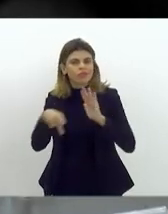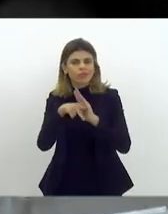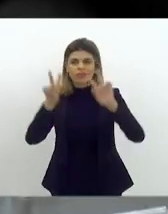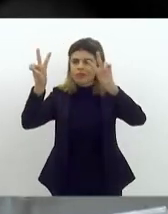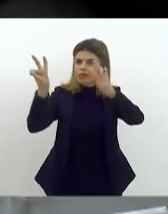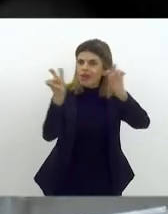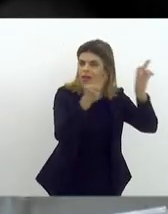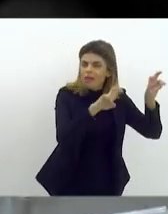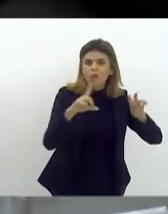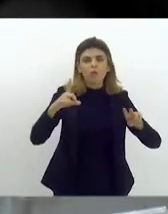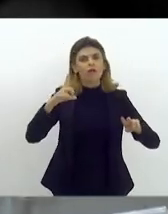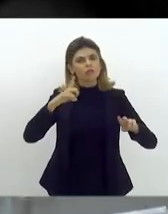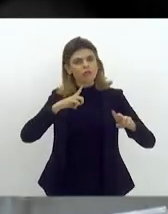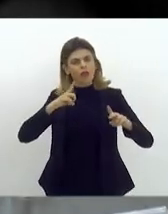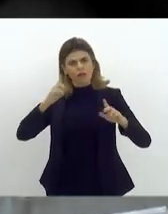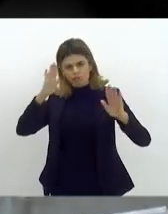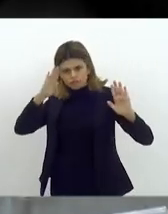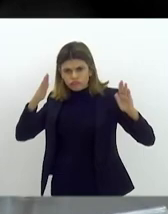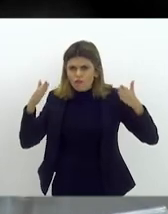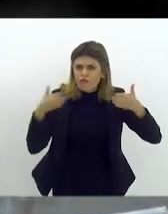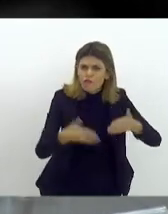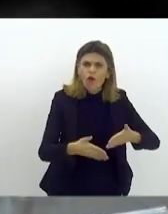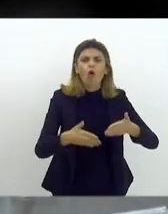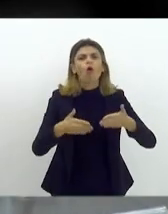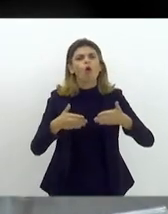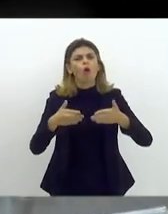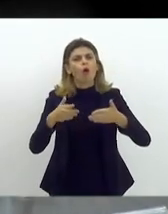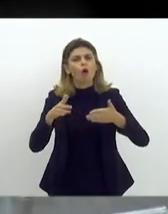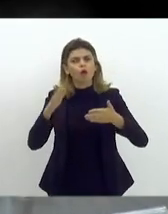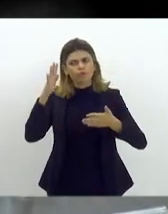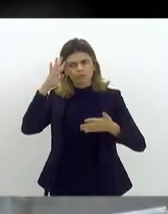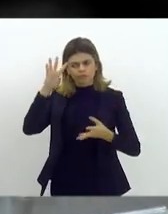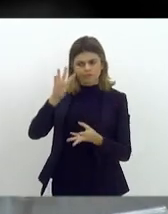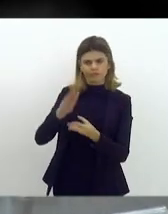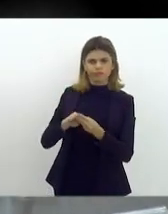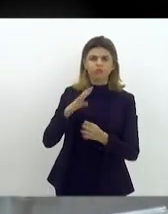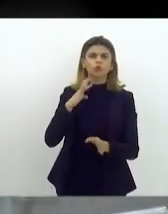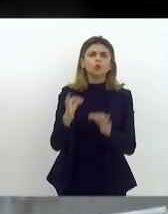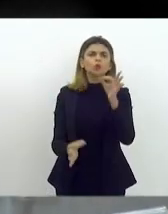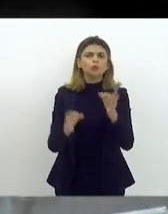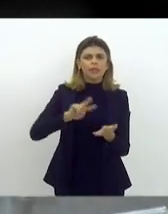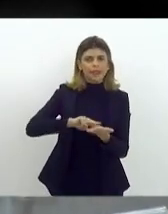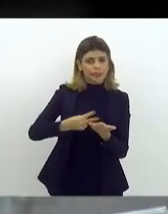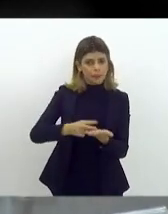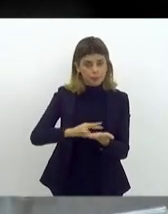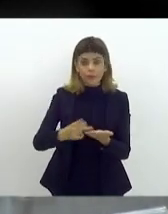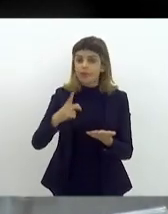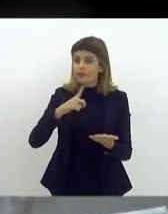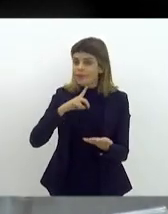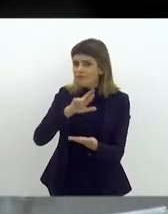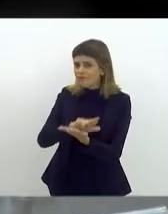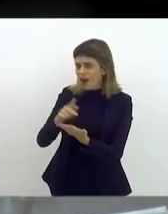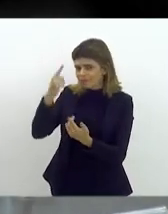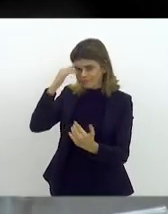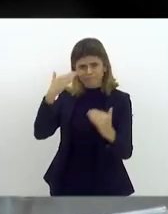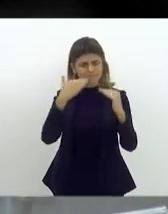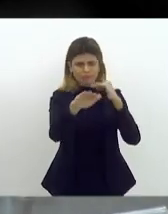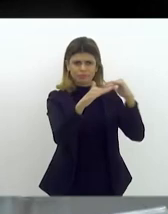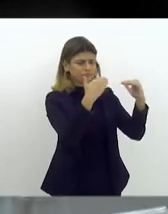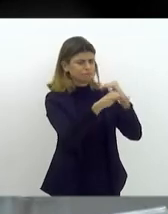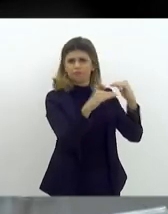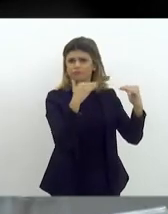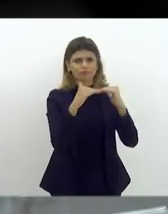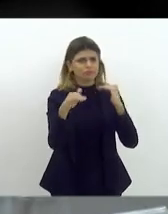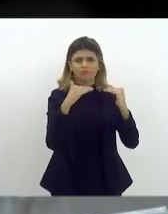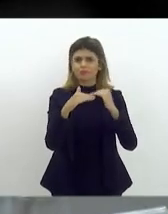eles que haja uma consolidação nesse sentido de uma determinada interpretação a gente enfrenta pontos de divergência que vão